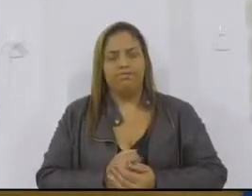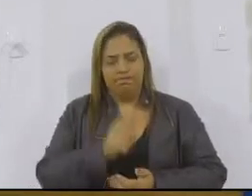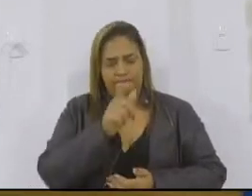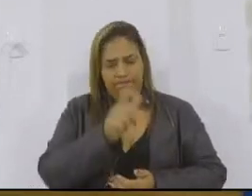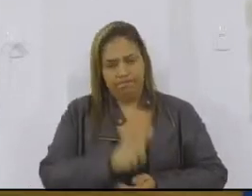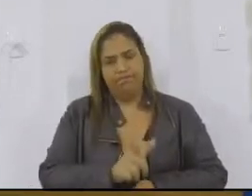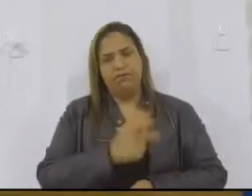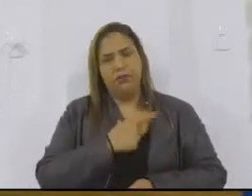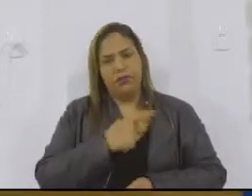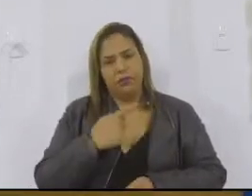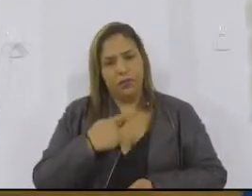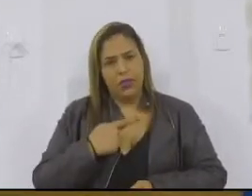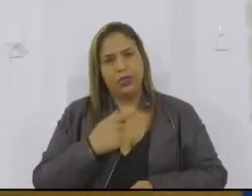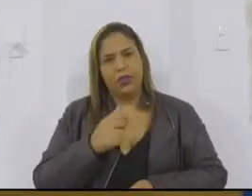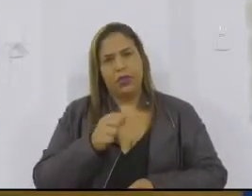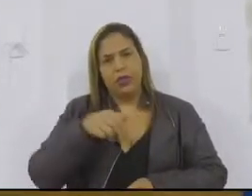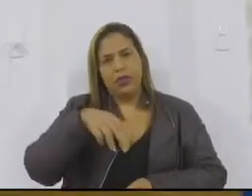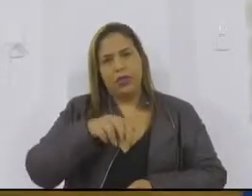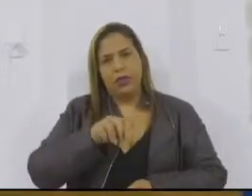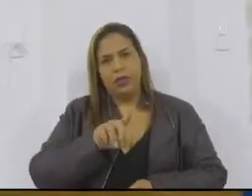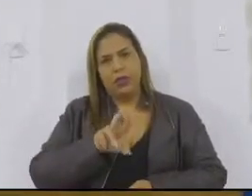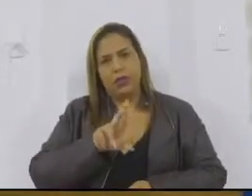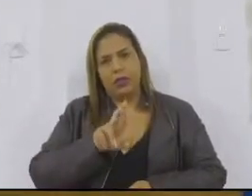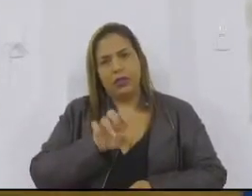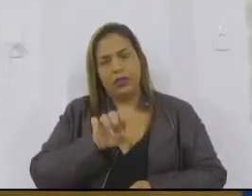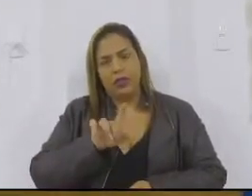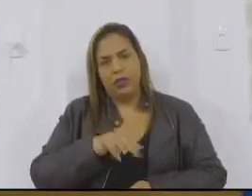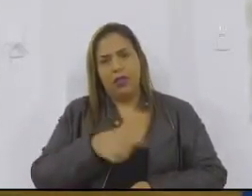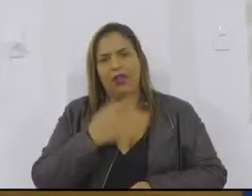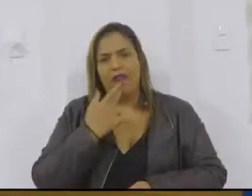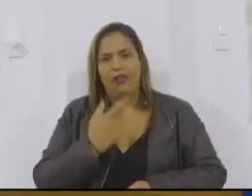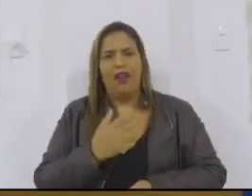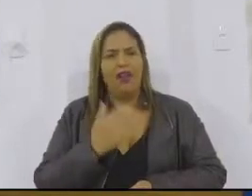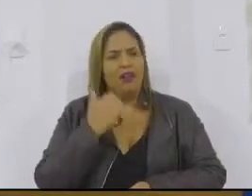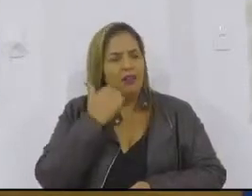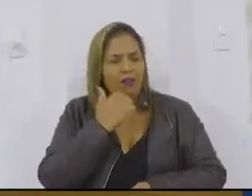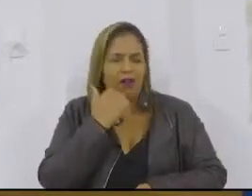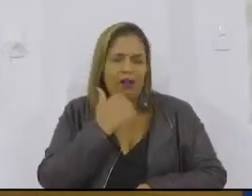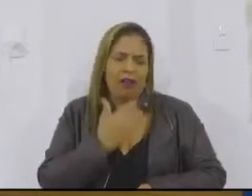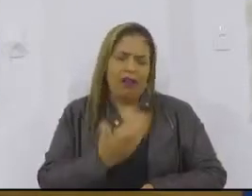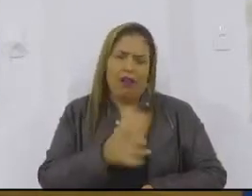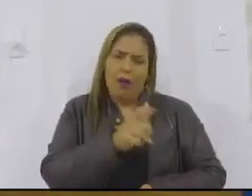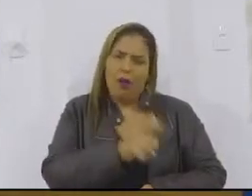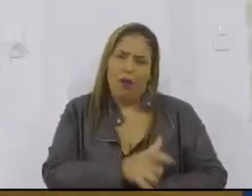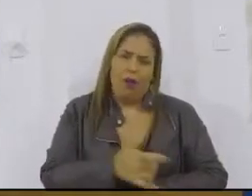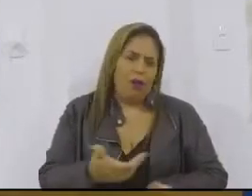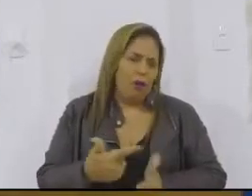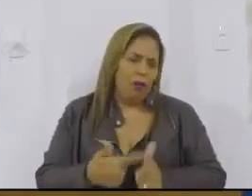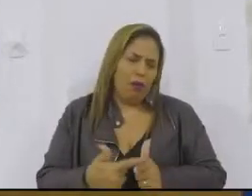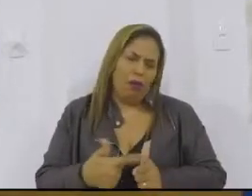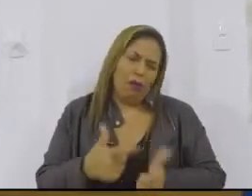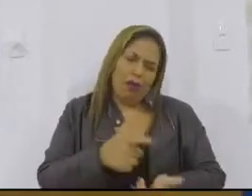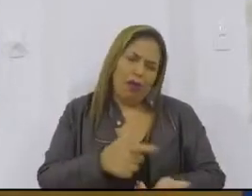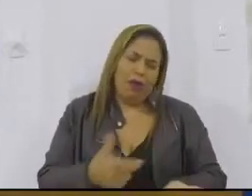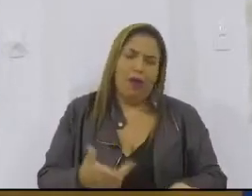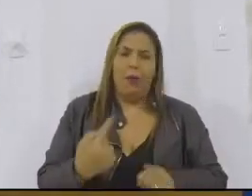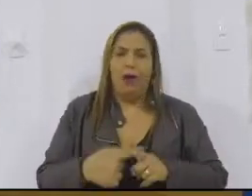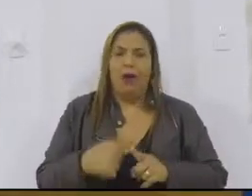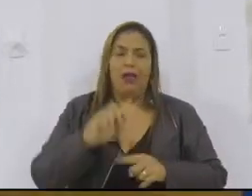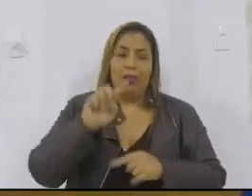André. É até uma covardia colocar a pastora André numa situação dessa. Porque daqui a pouco os outros